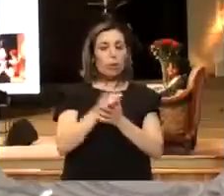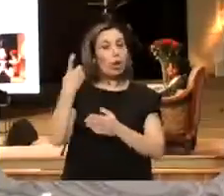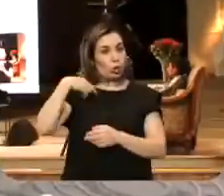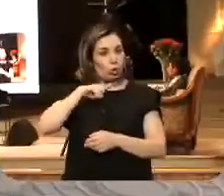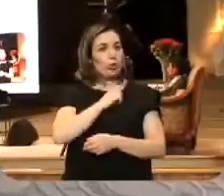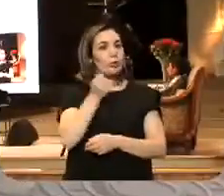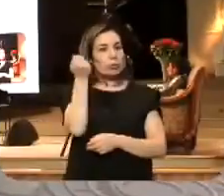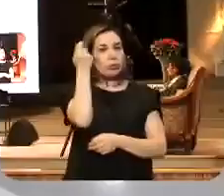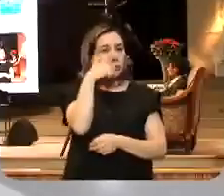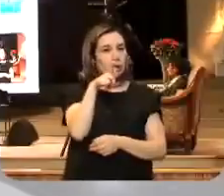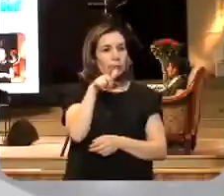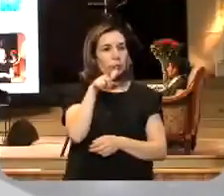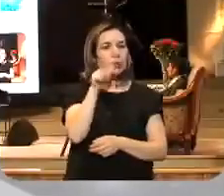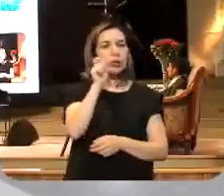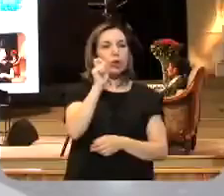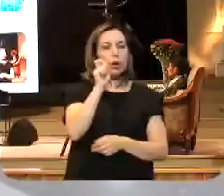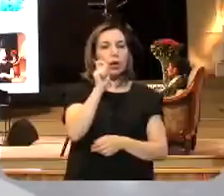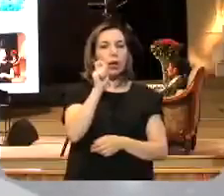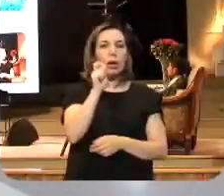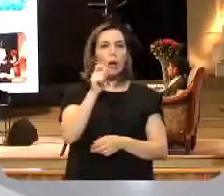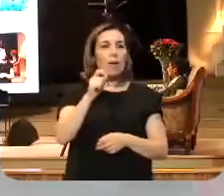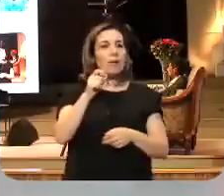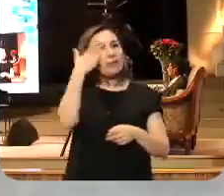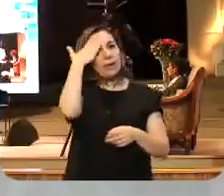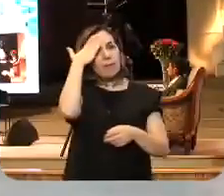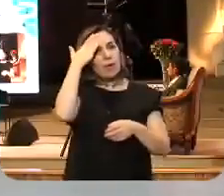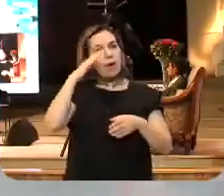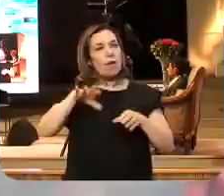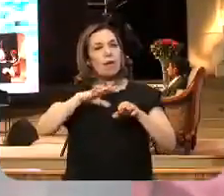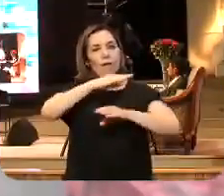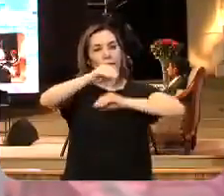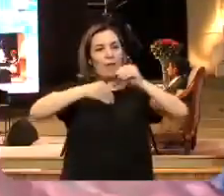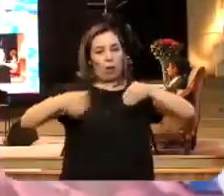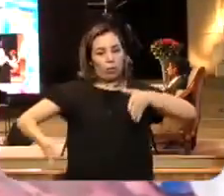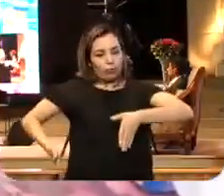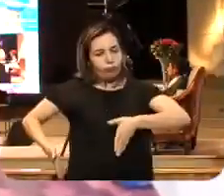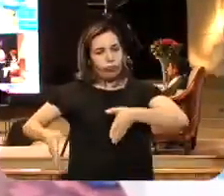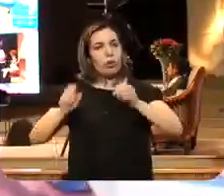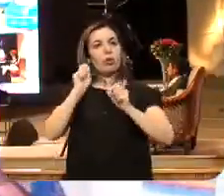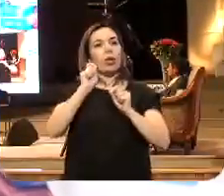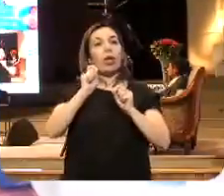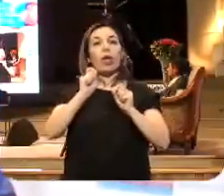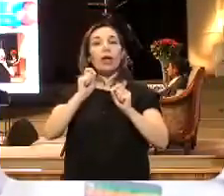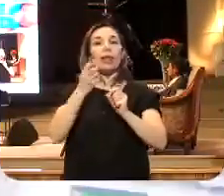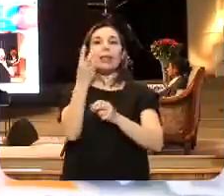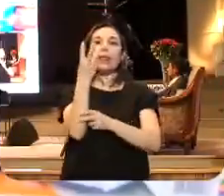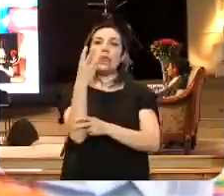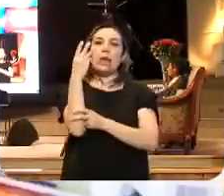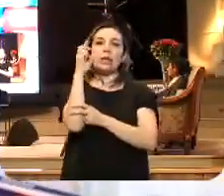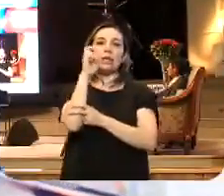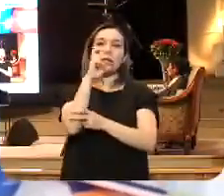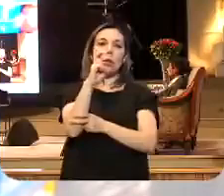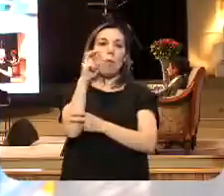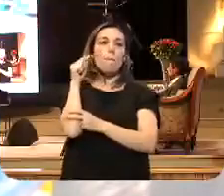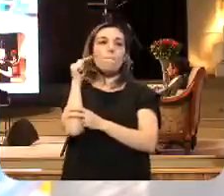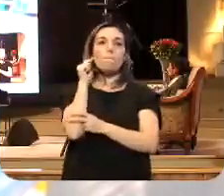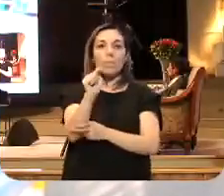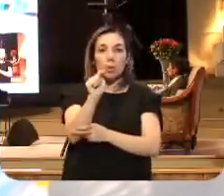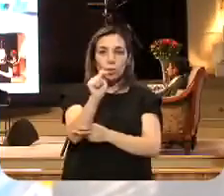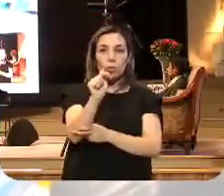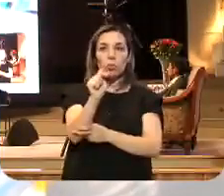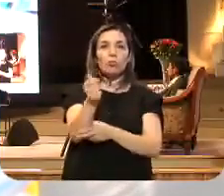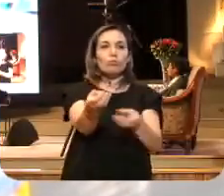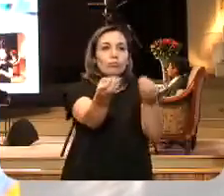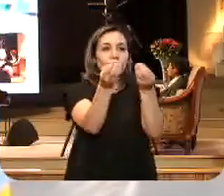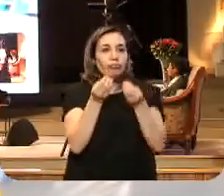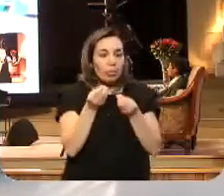Arrecadamos mais de 35 mil fraldas, que serão doadas a pacientes do Hospital do Rossio em situação